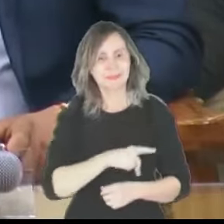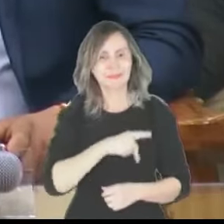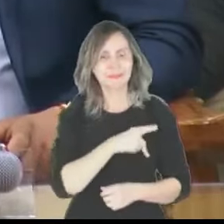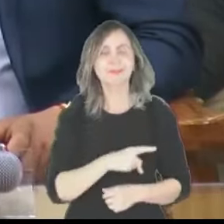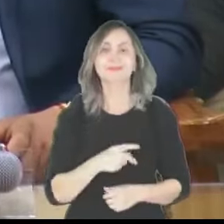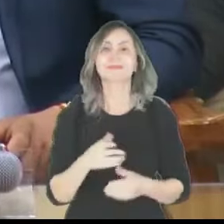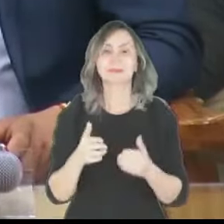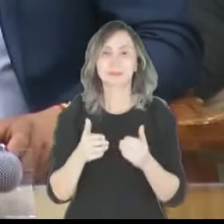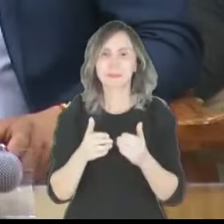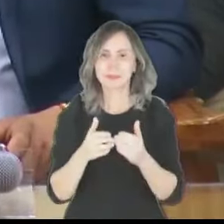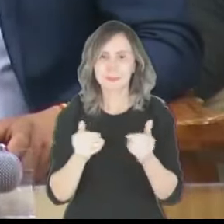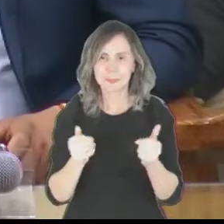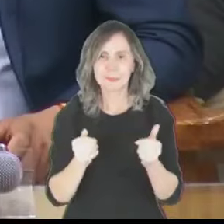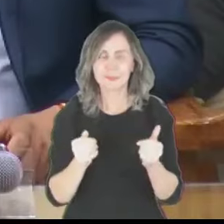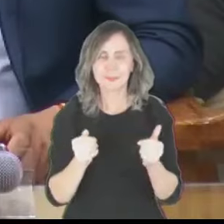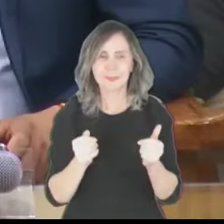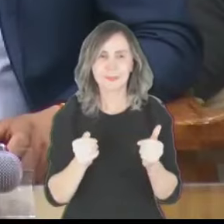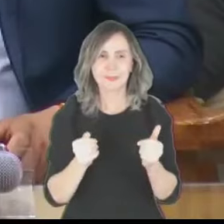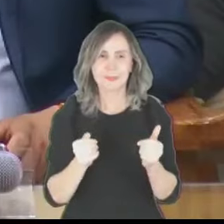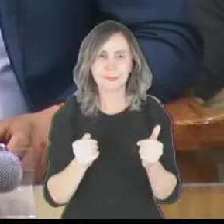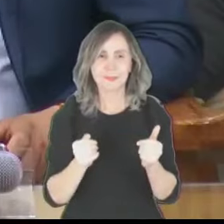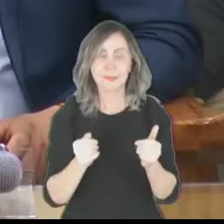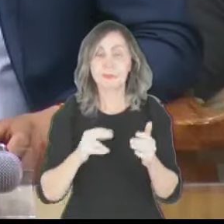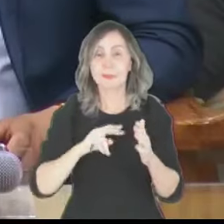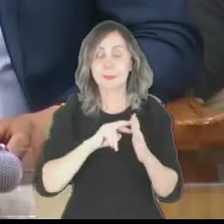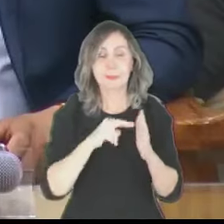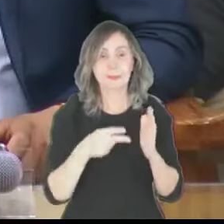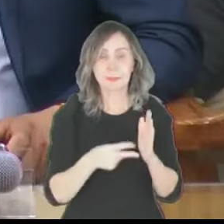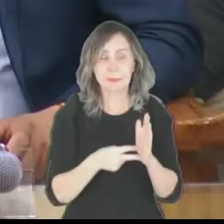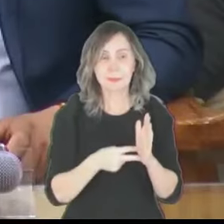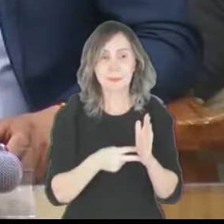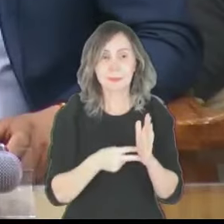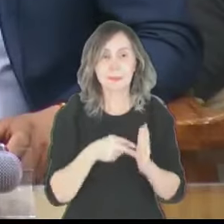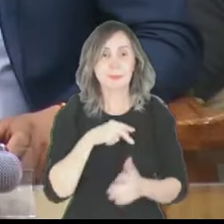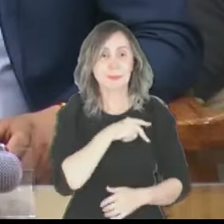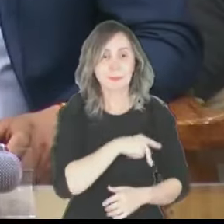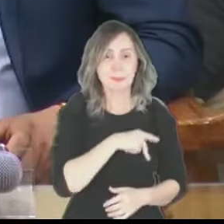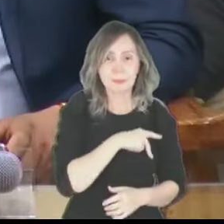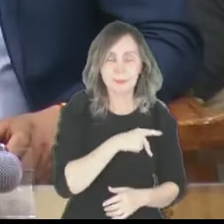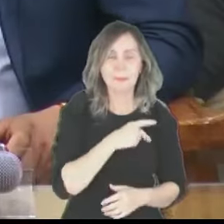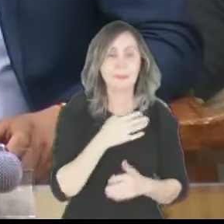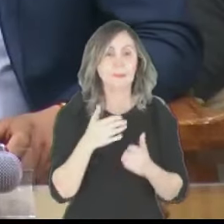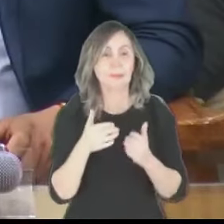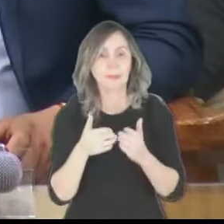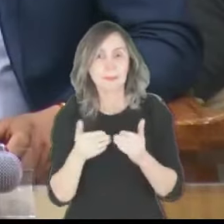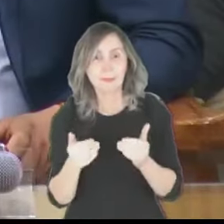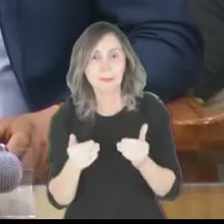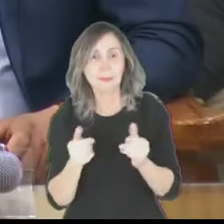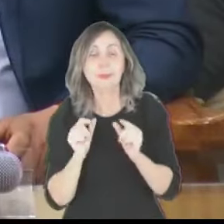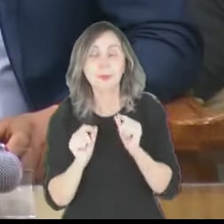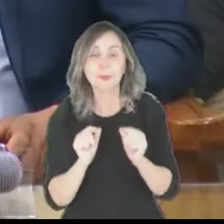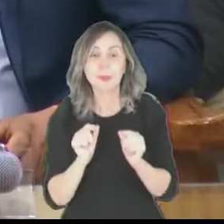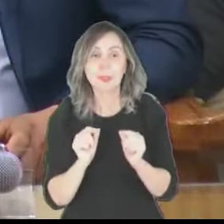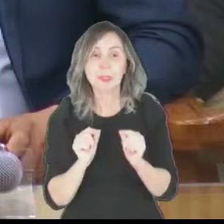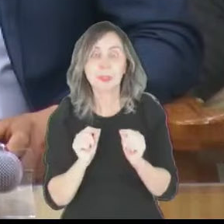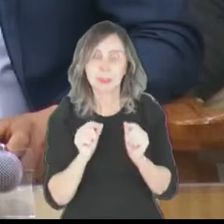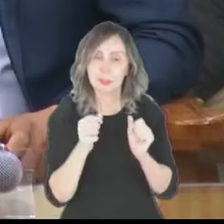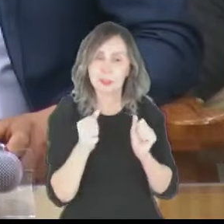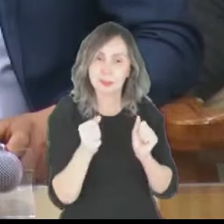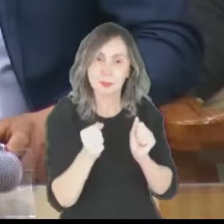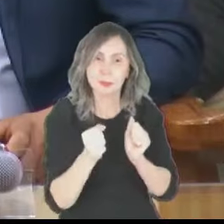Rogo-vos, ou seja, Paulo aqui está rogando, ou seja, está junto de,